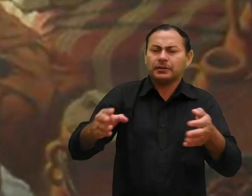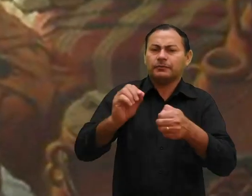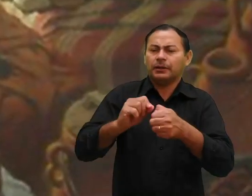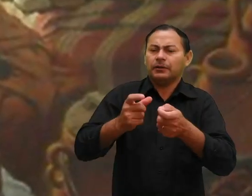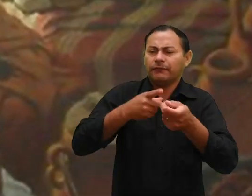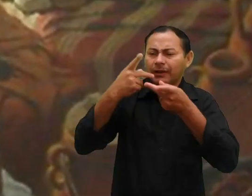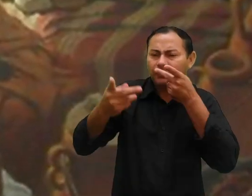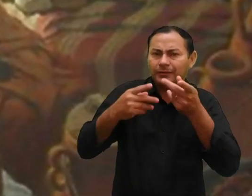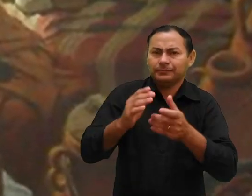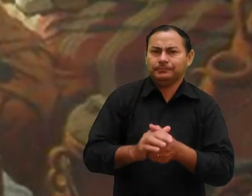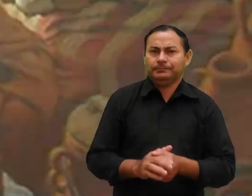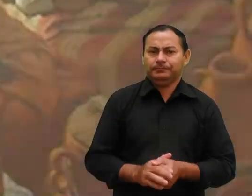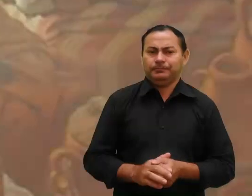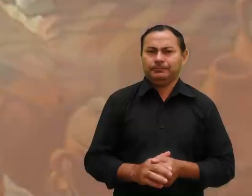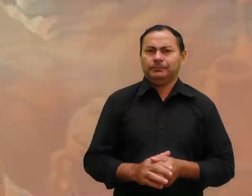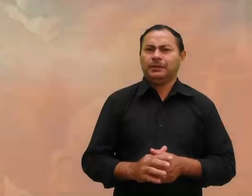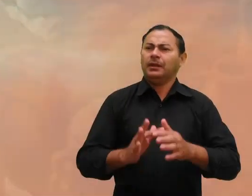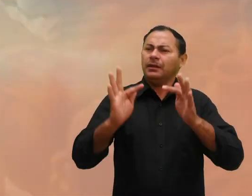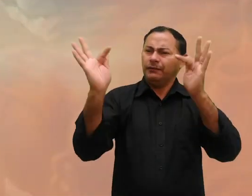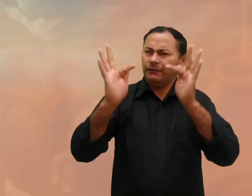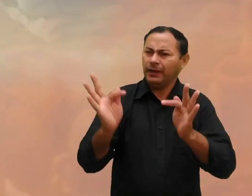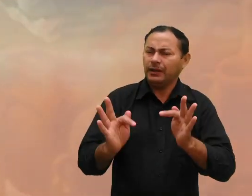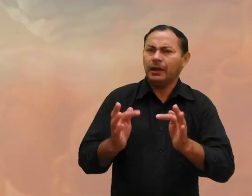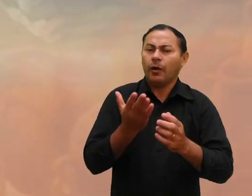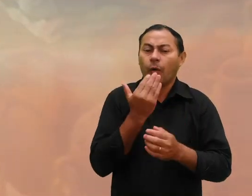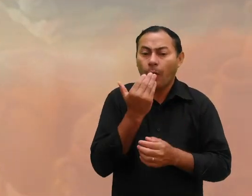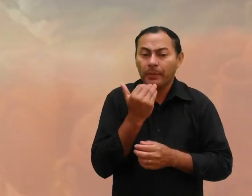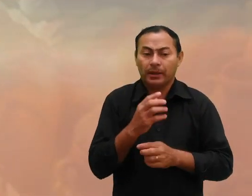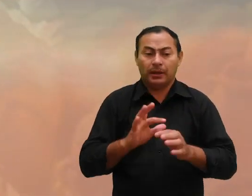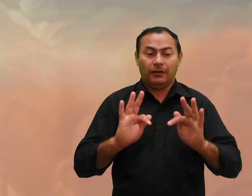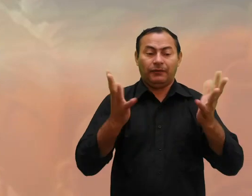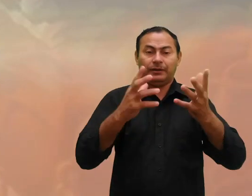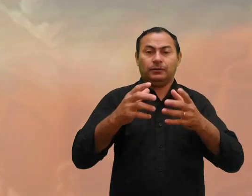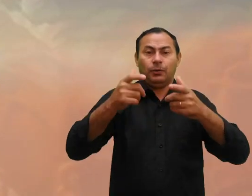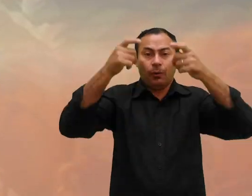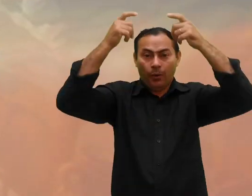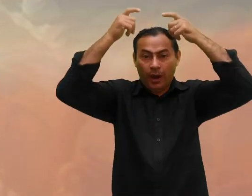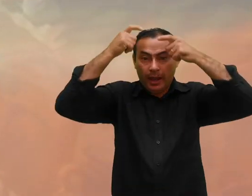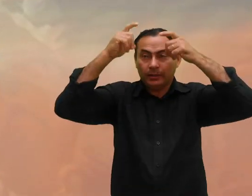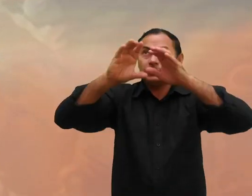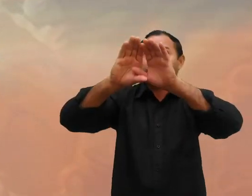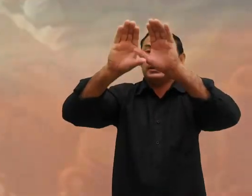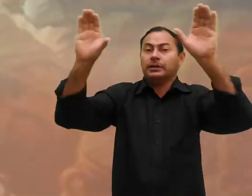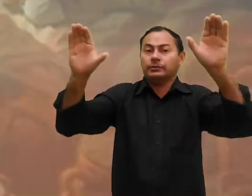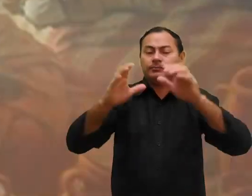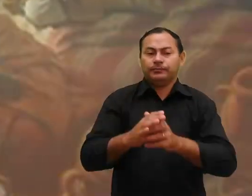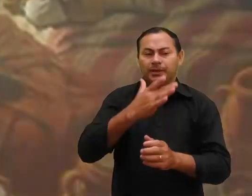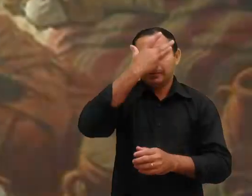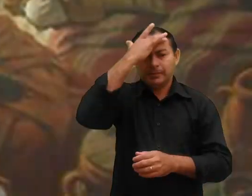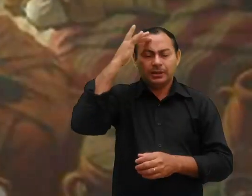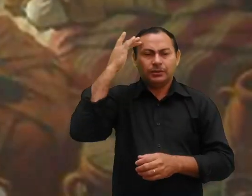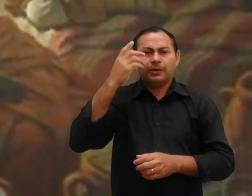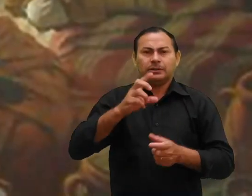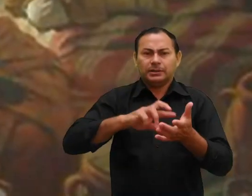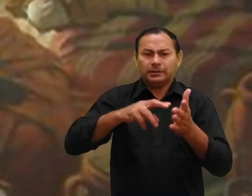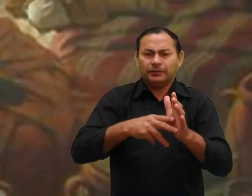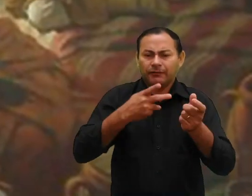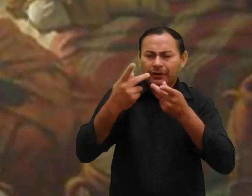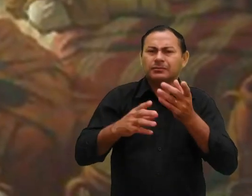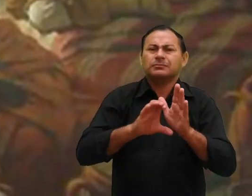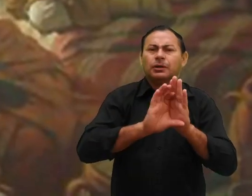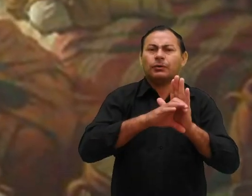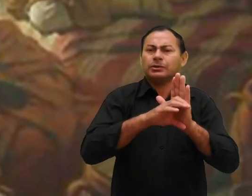fez o seguinte comentário: feliz será aquele que comer no banquete do reino de Deus. Esta pessoa quis dizer: